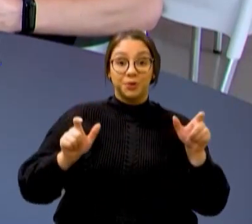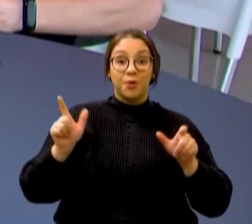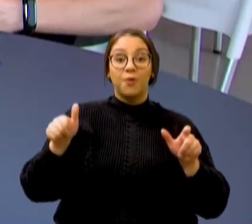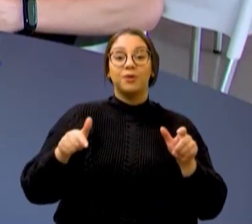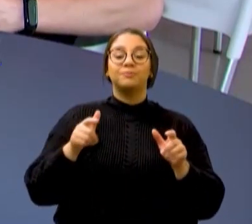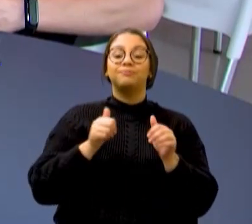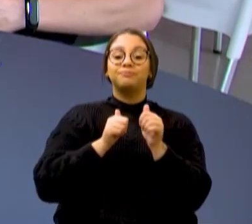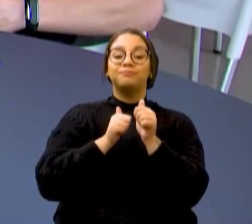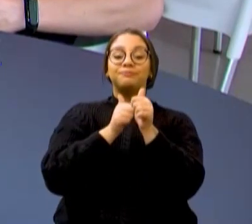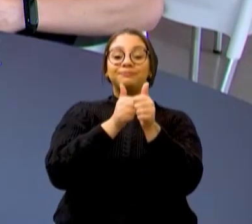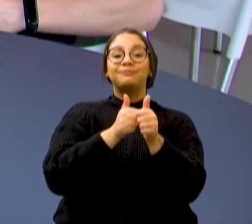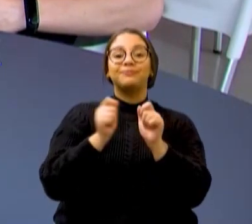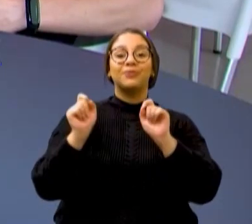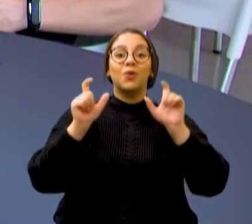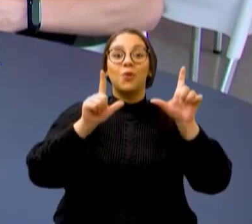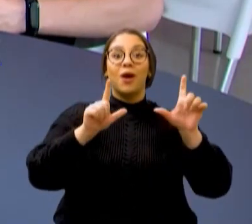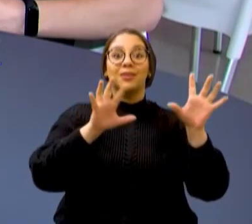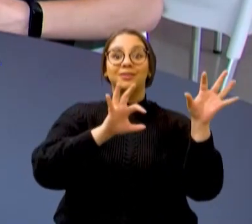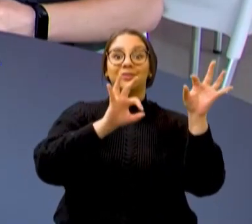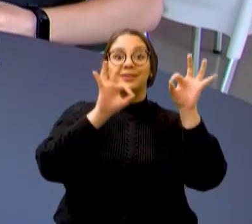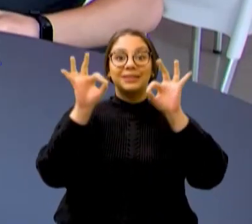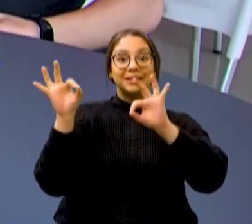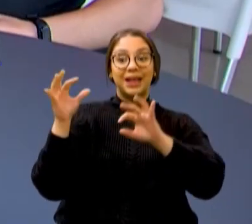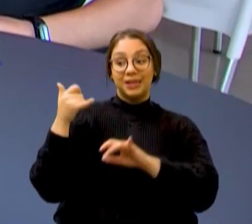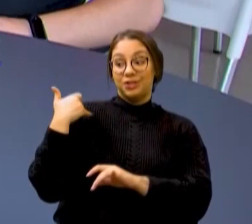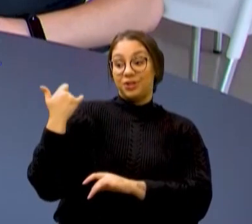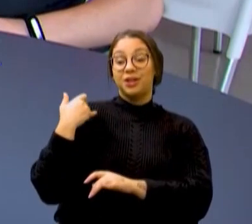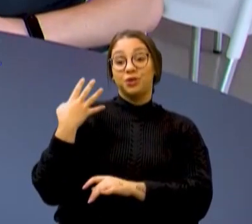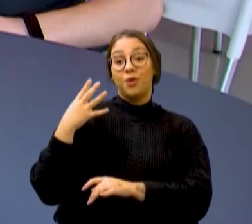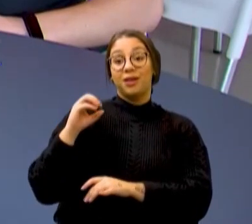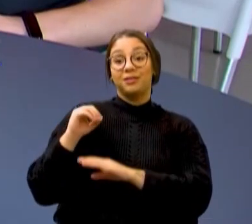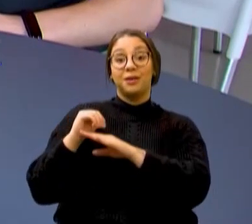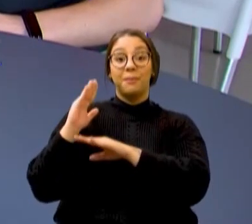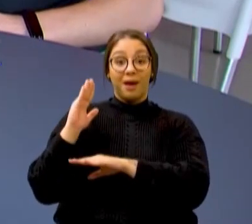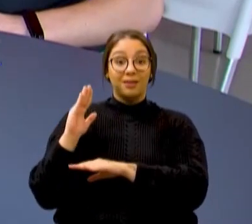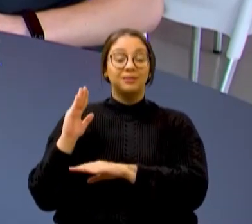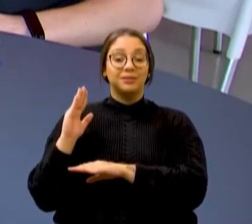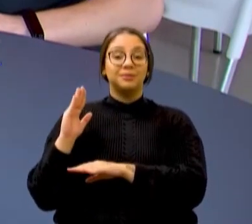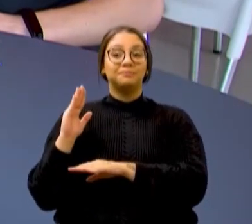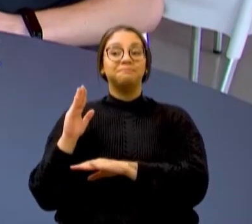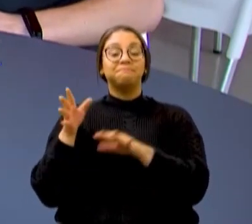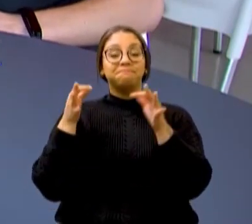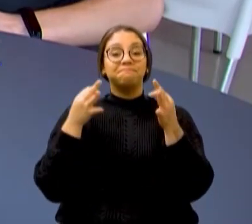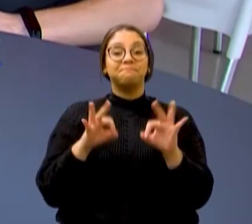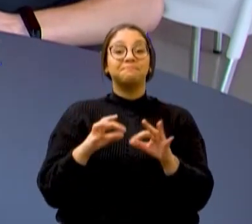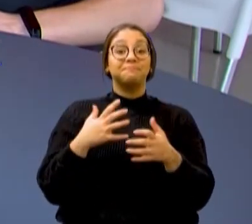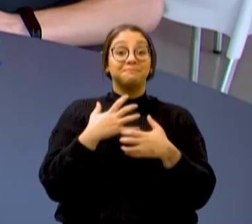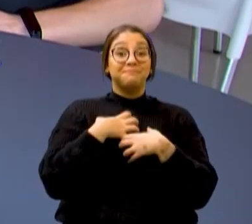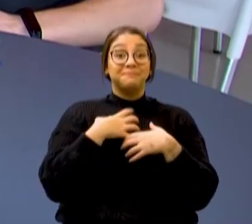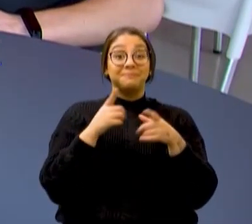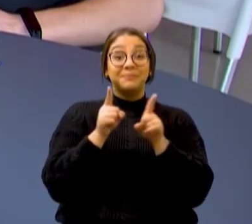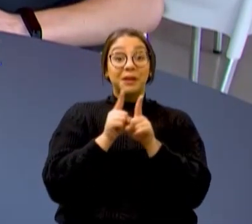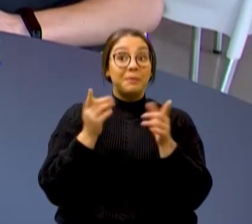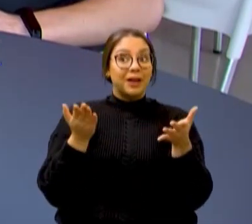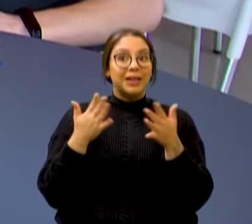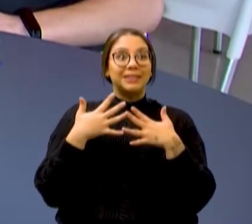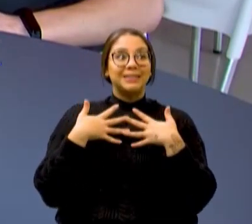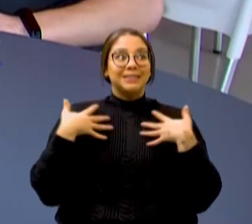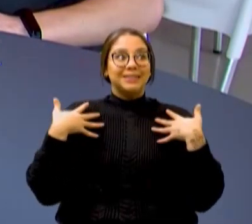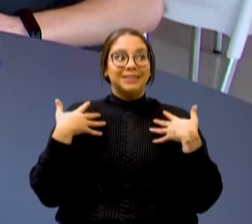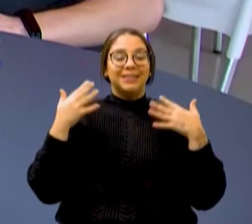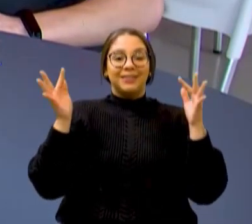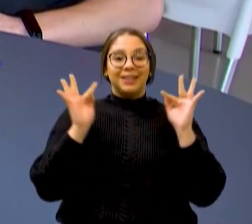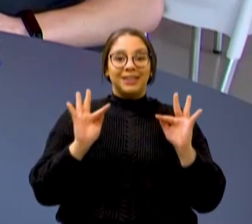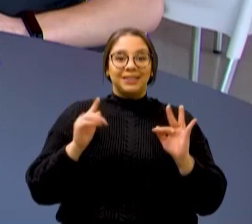gente acompanhando o quadro aqui com mais de 40 anos e, evidentemente, né, se sentindo